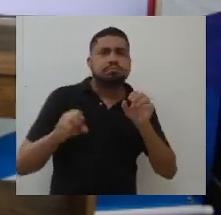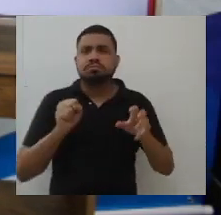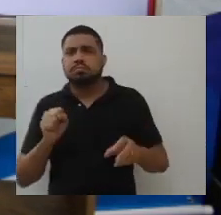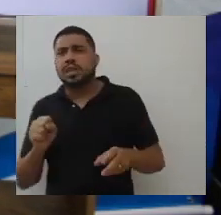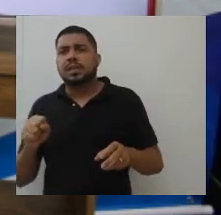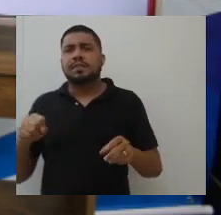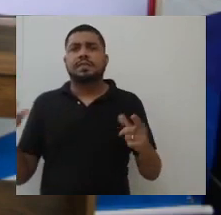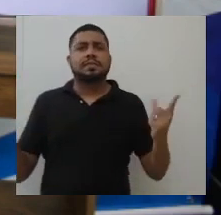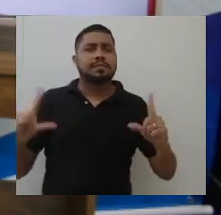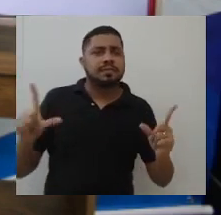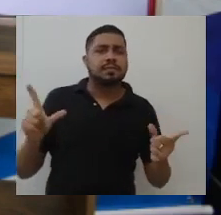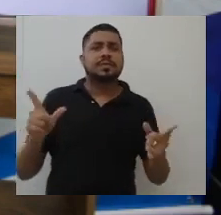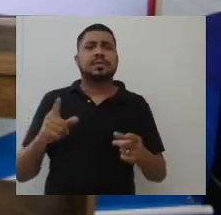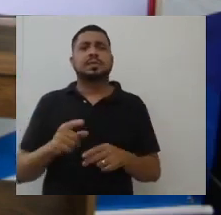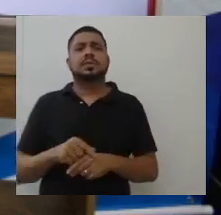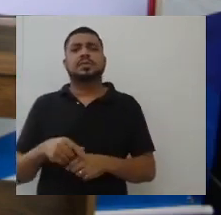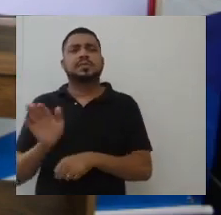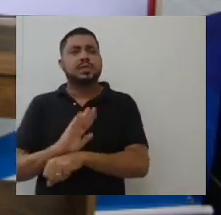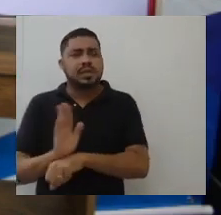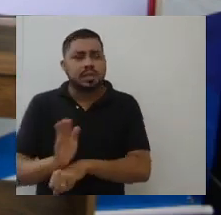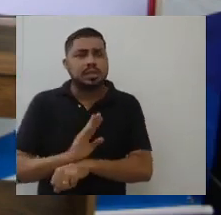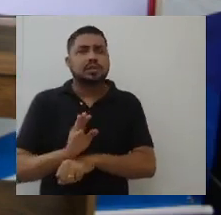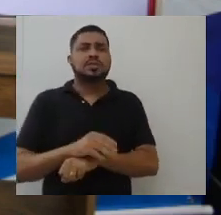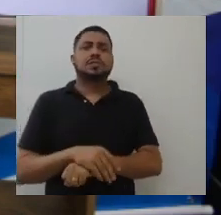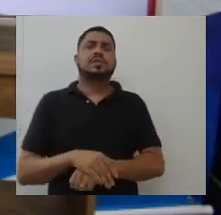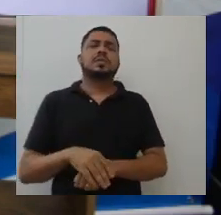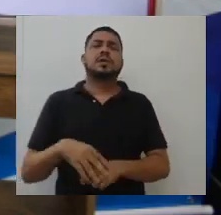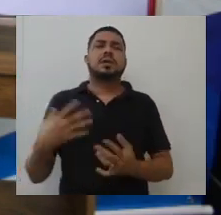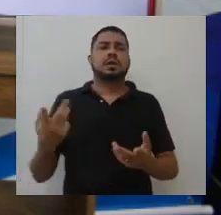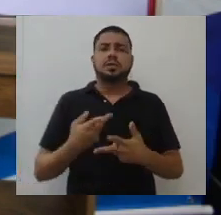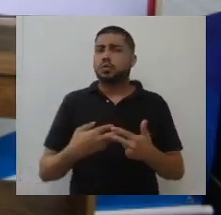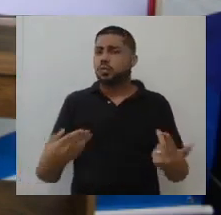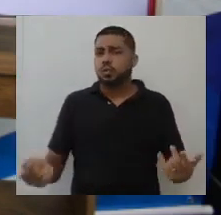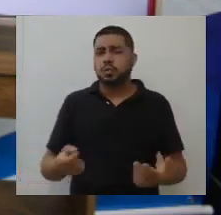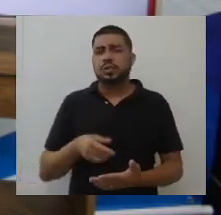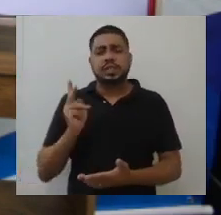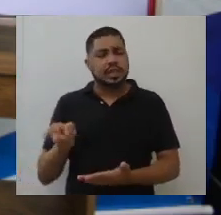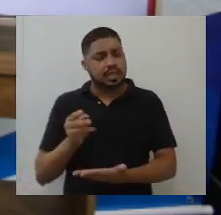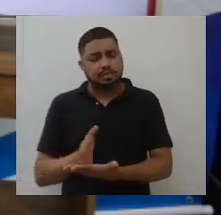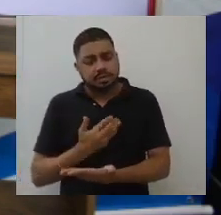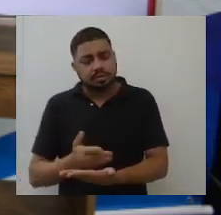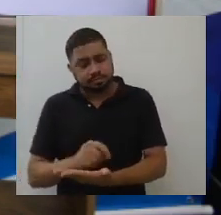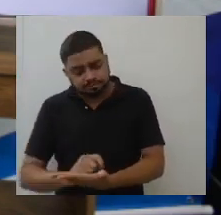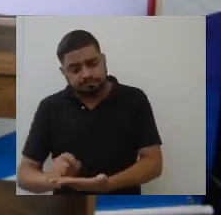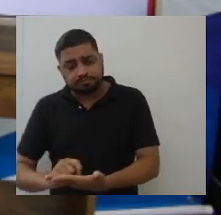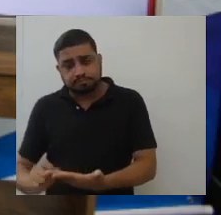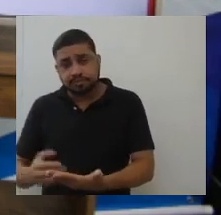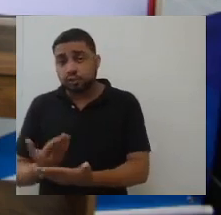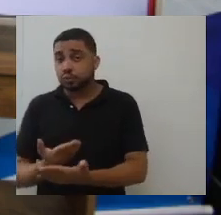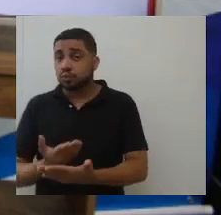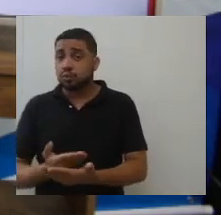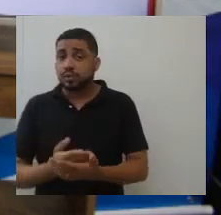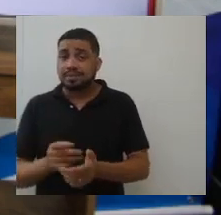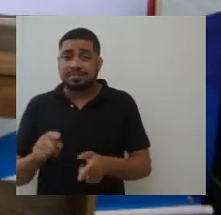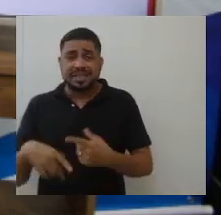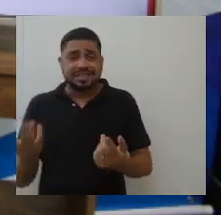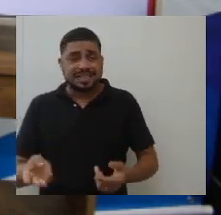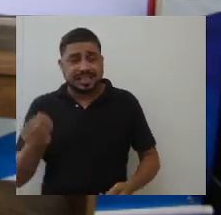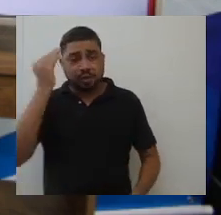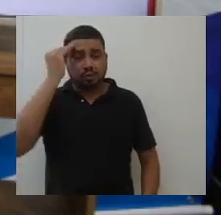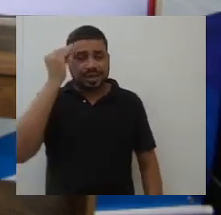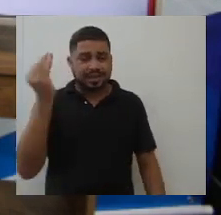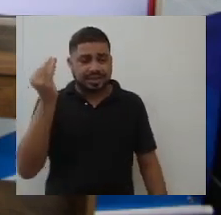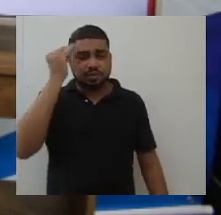enfim, tá sempre com um caderninho ali, uma caneta, enfim, estuda. Agora, eu não vejo decorar como uma